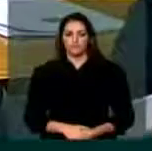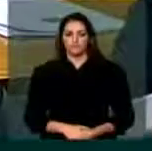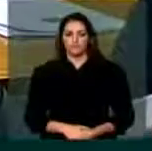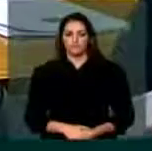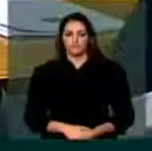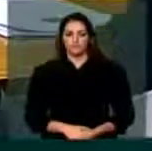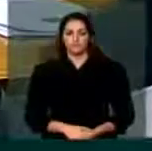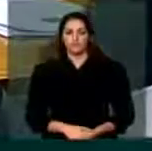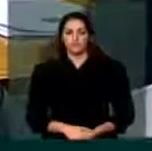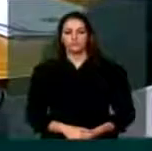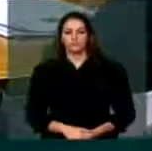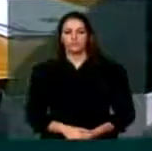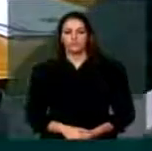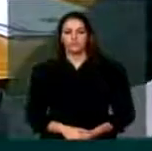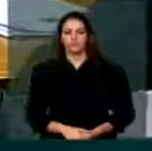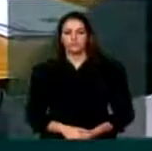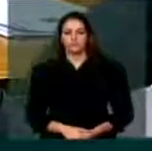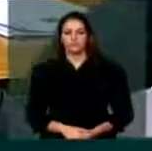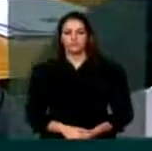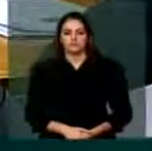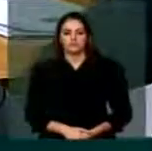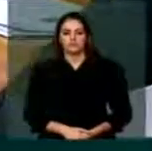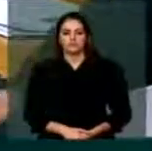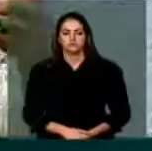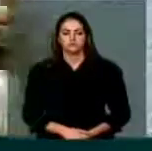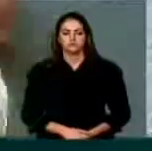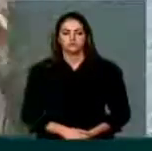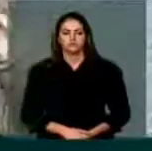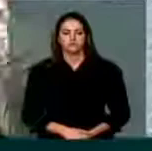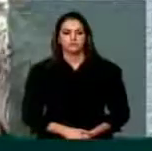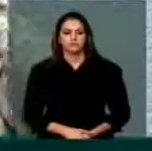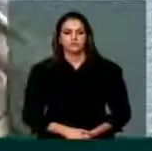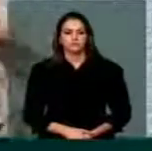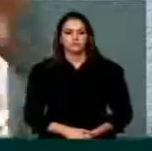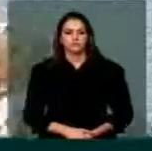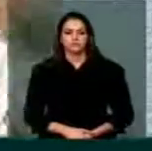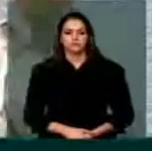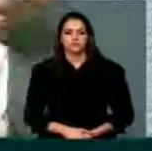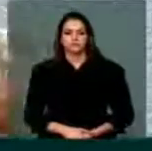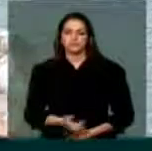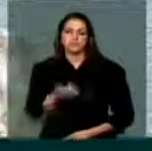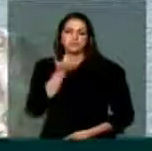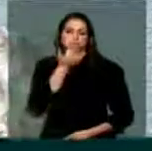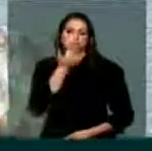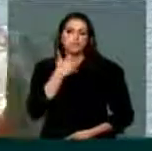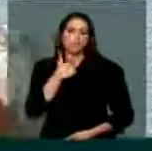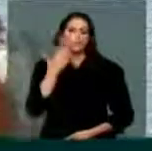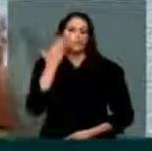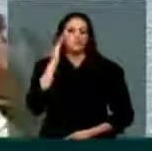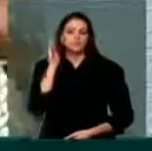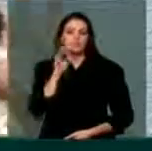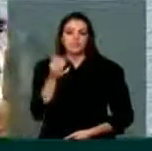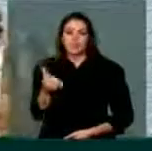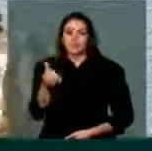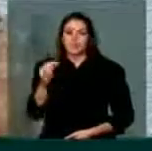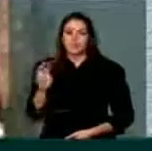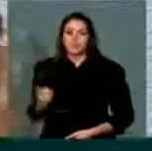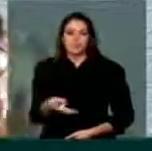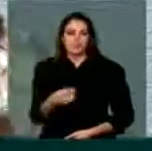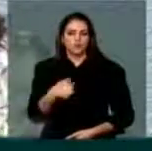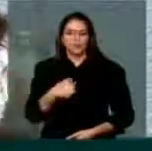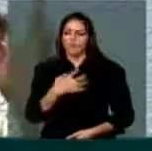É isso que nós começamos, né, chegar. O senhor, desculpe, eu não entendi se o senhor estava me perguntando dos 6 milhões. Os 6 milhões, eu não